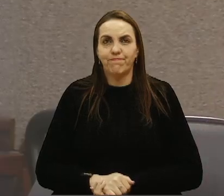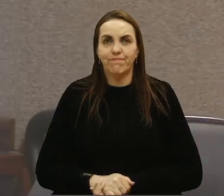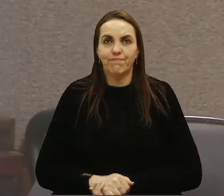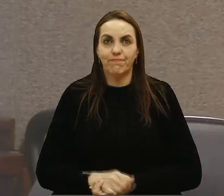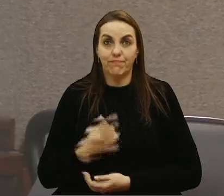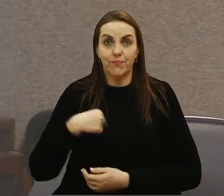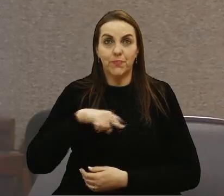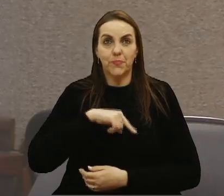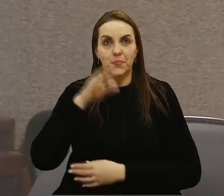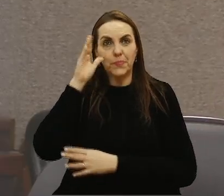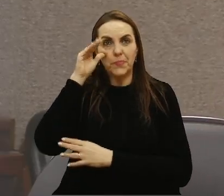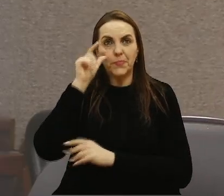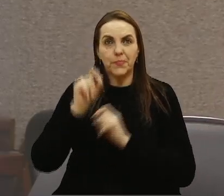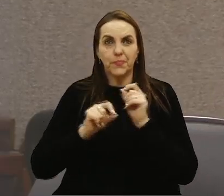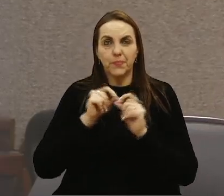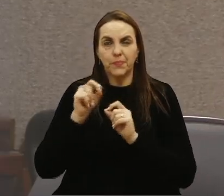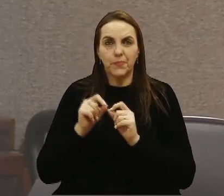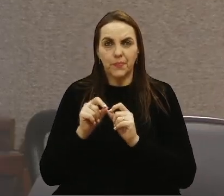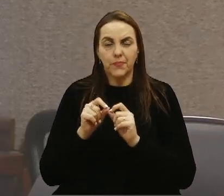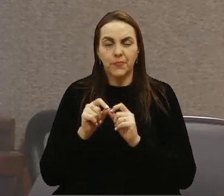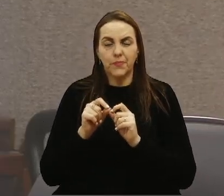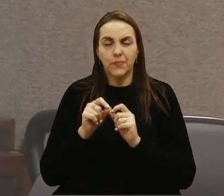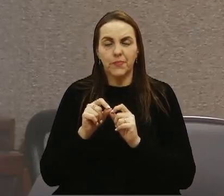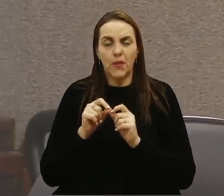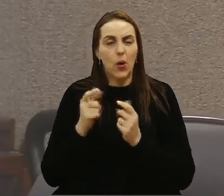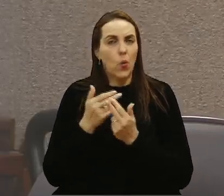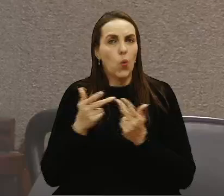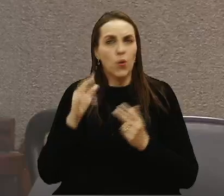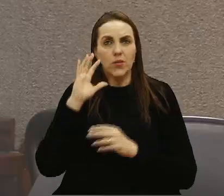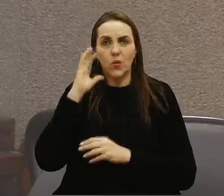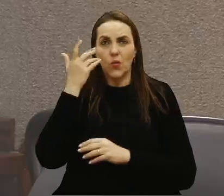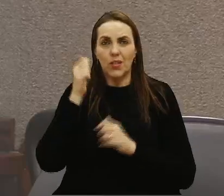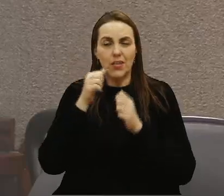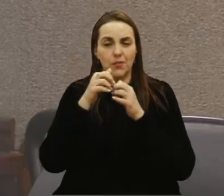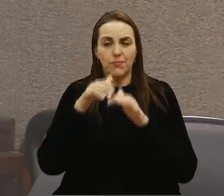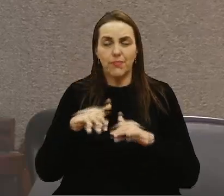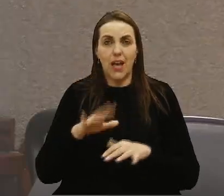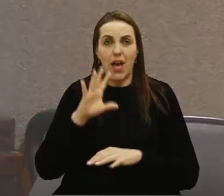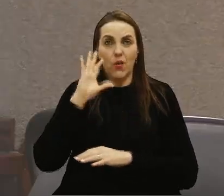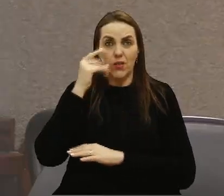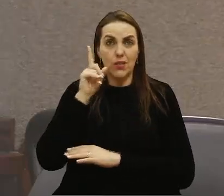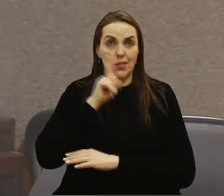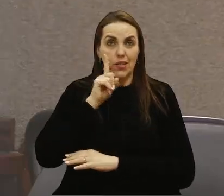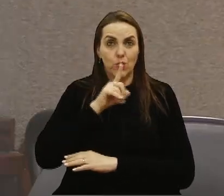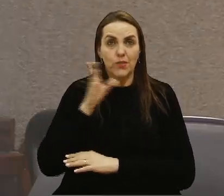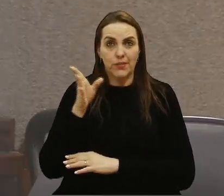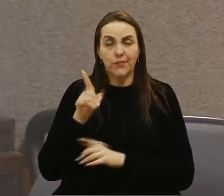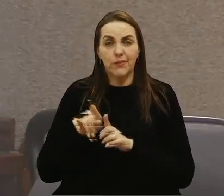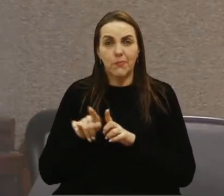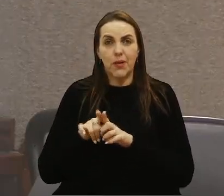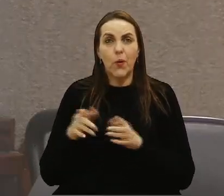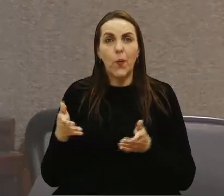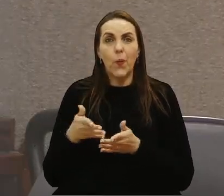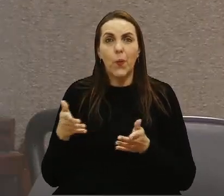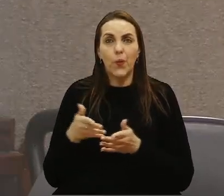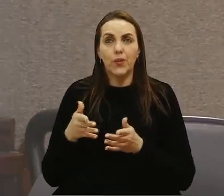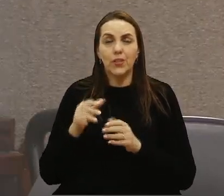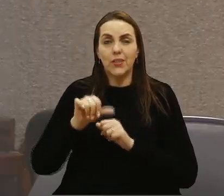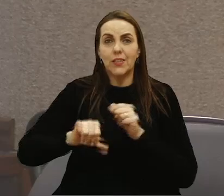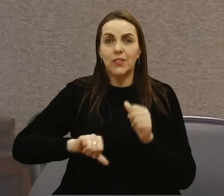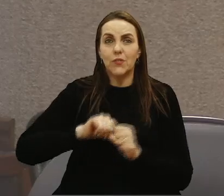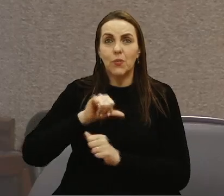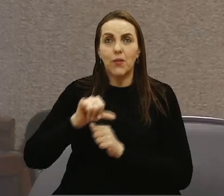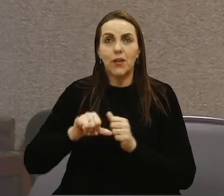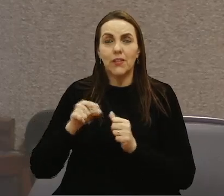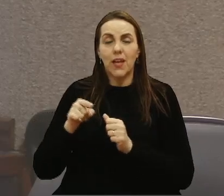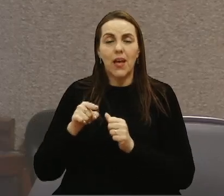A gente observa que as tragédias, como essa nos Estados Unidos, hoje elas estão sendo transformadas como um